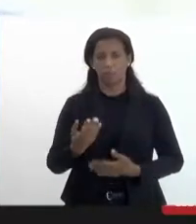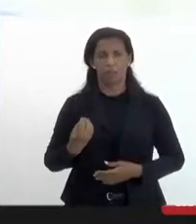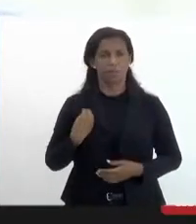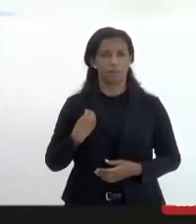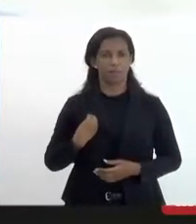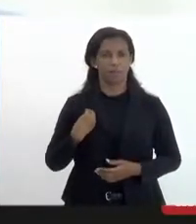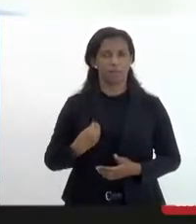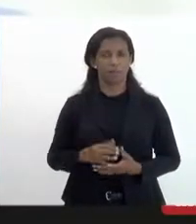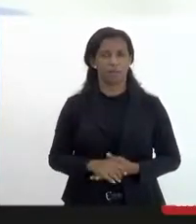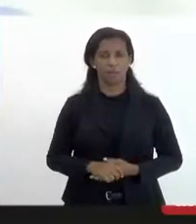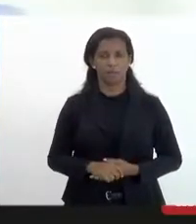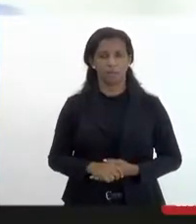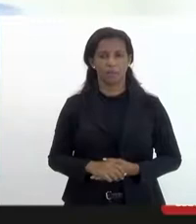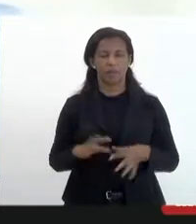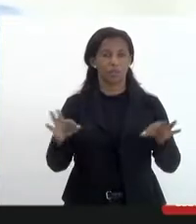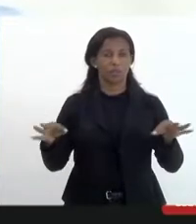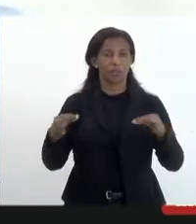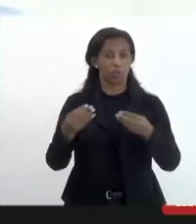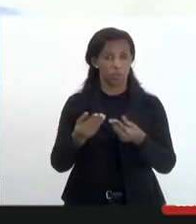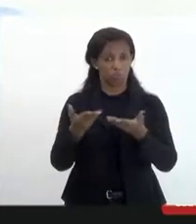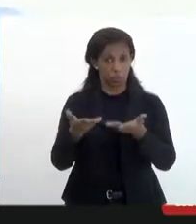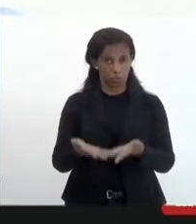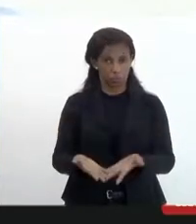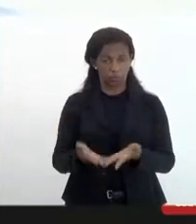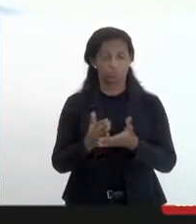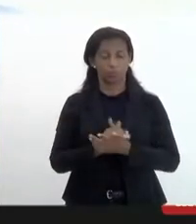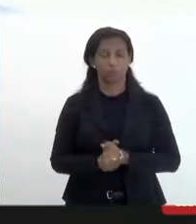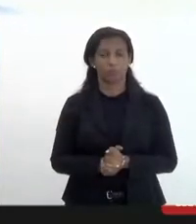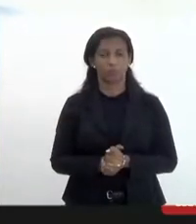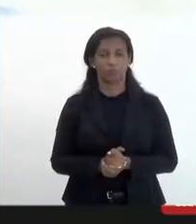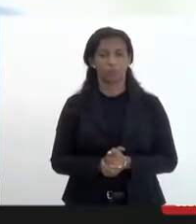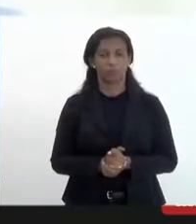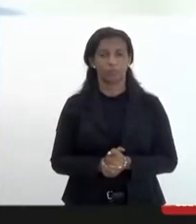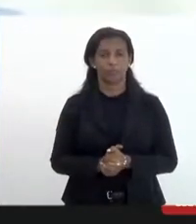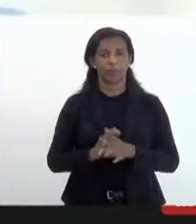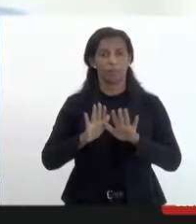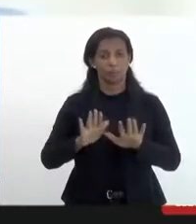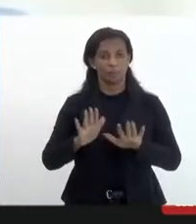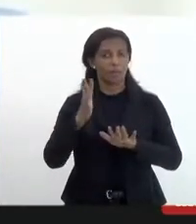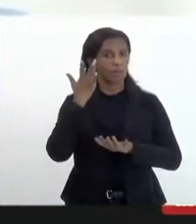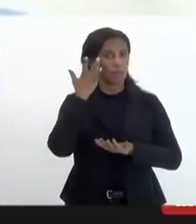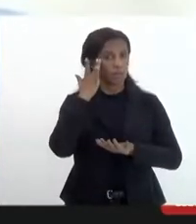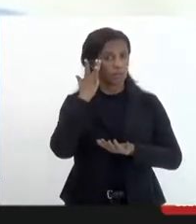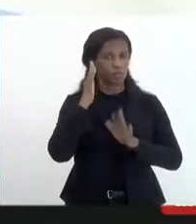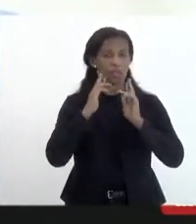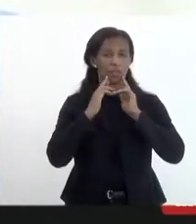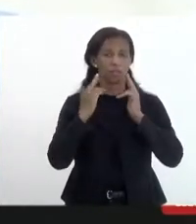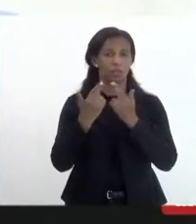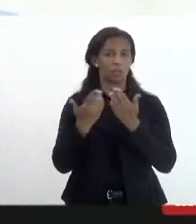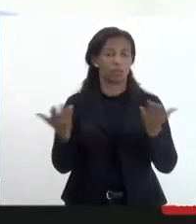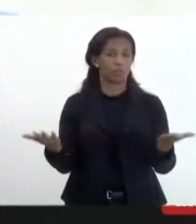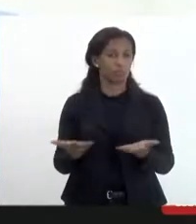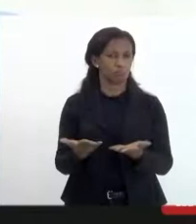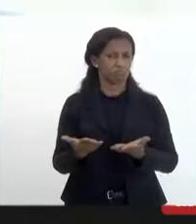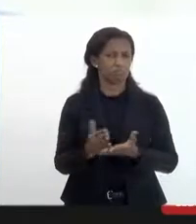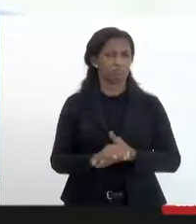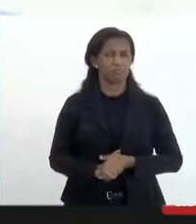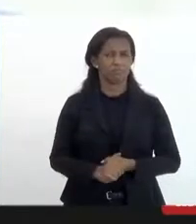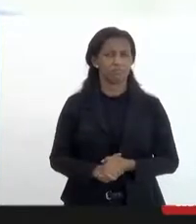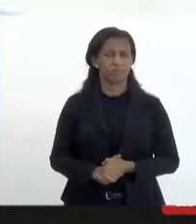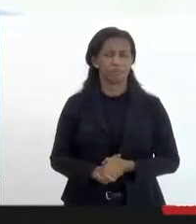presença de todos e todas, mas achei a reunião de hoje